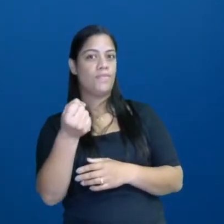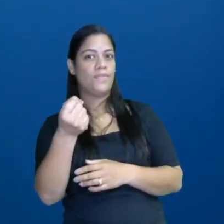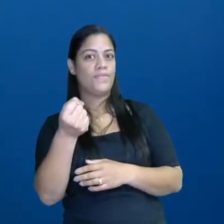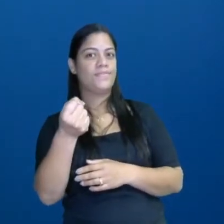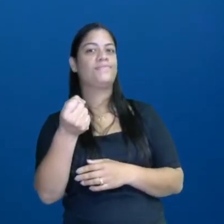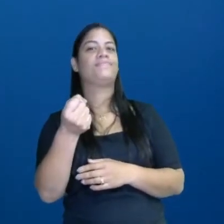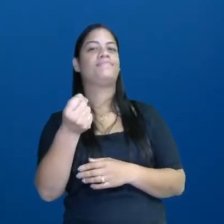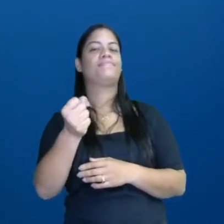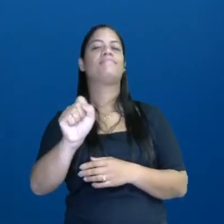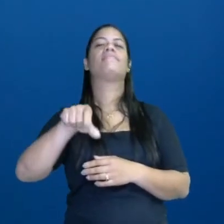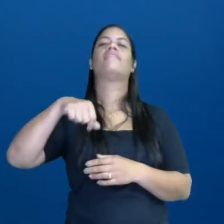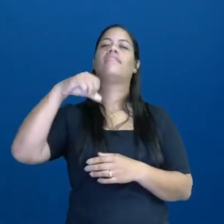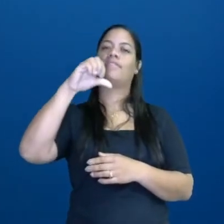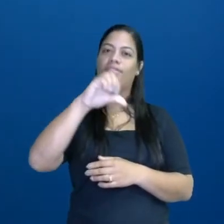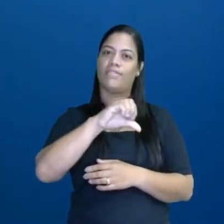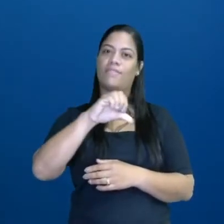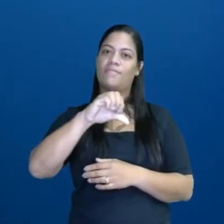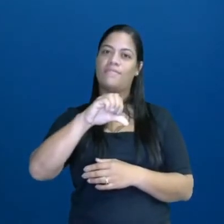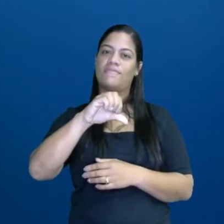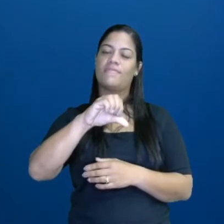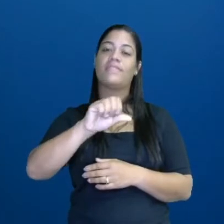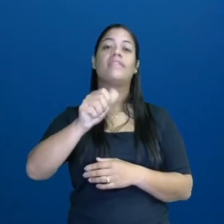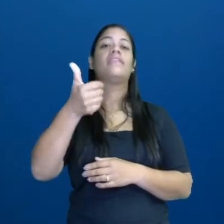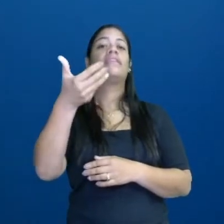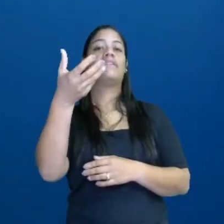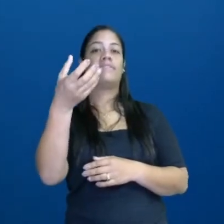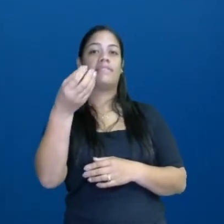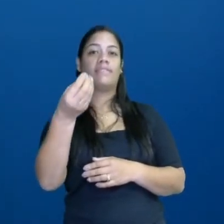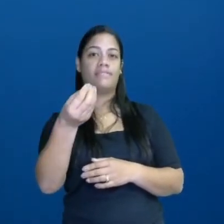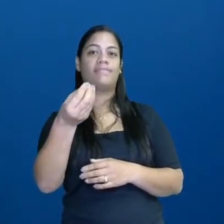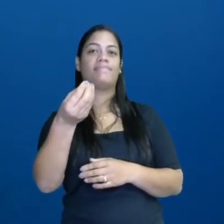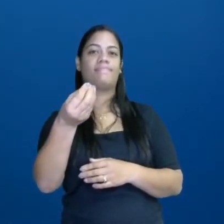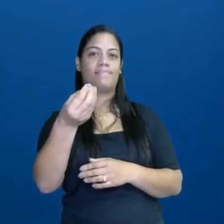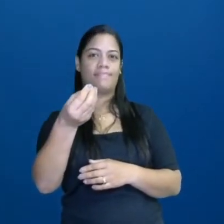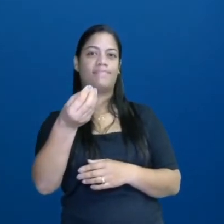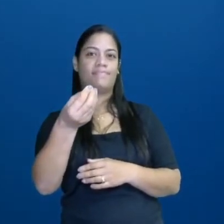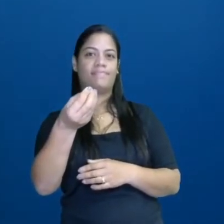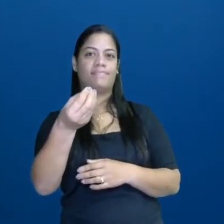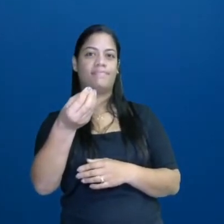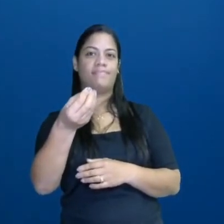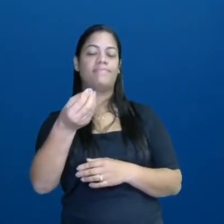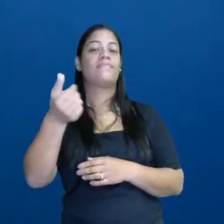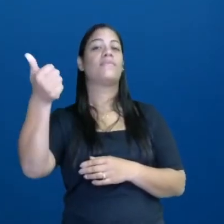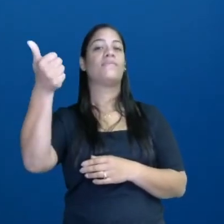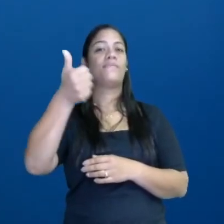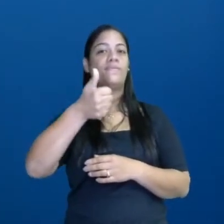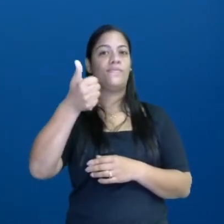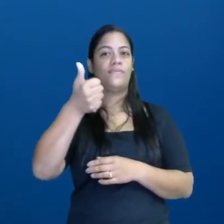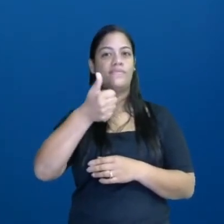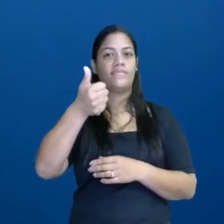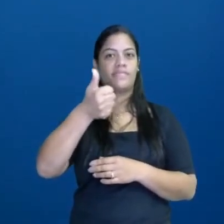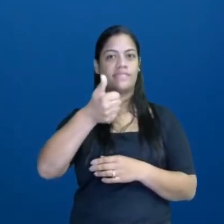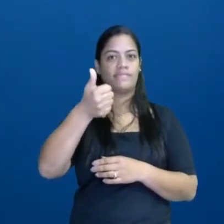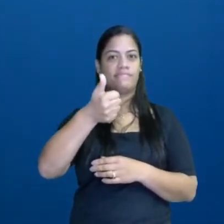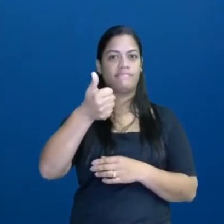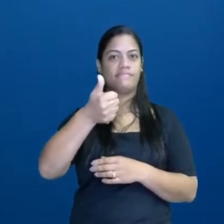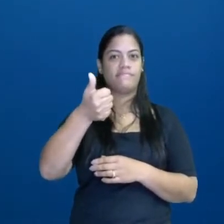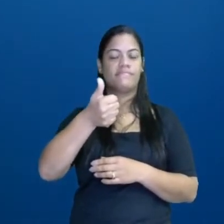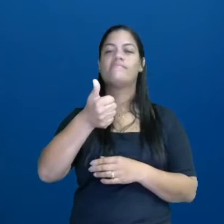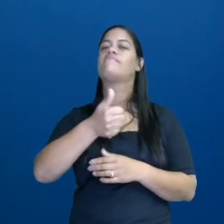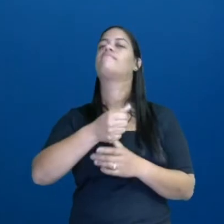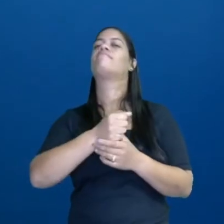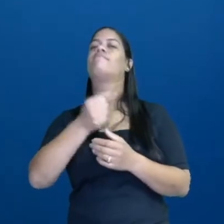tem 8, 9 é o eneágono, o 10 é o decágono, 11,